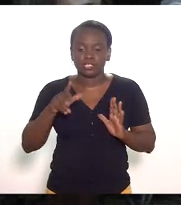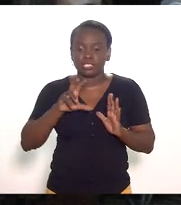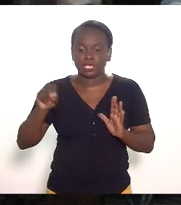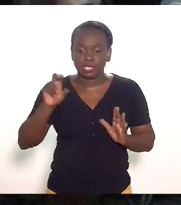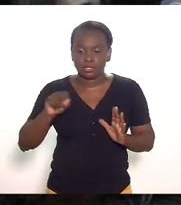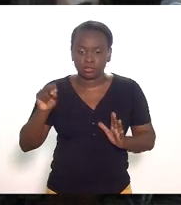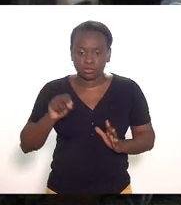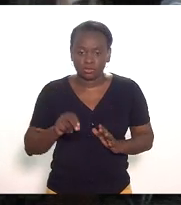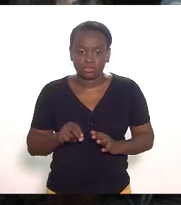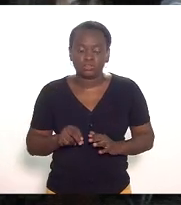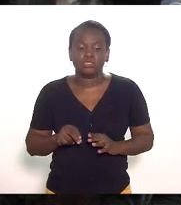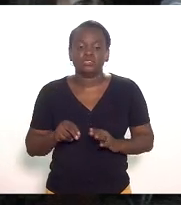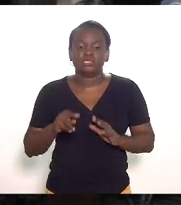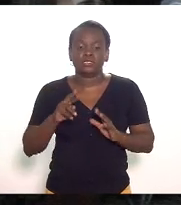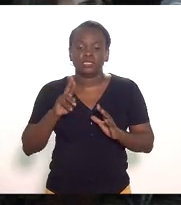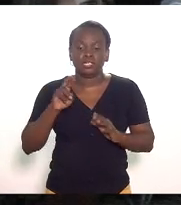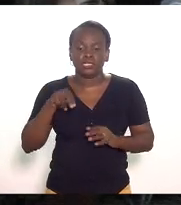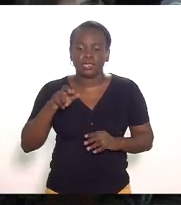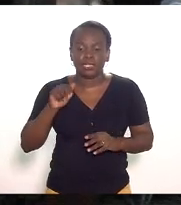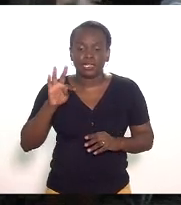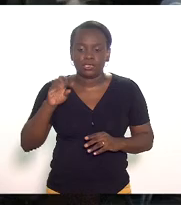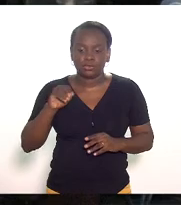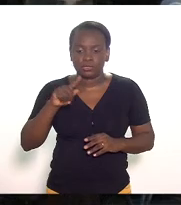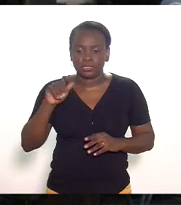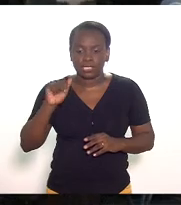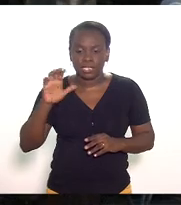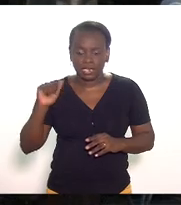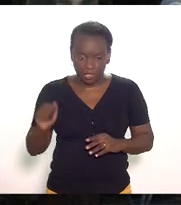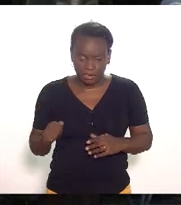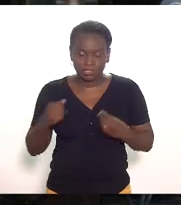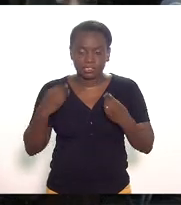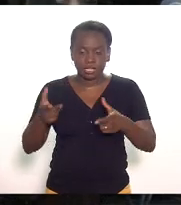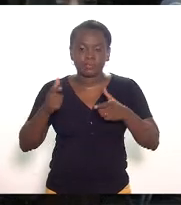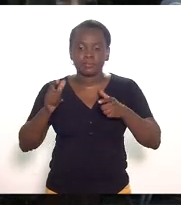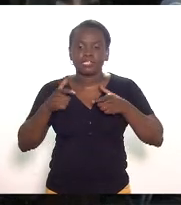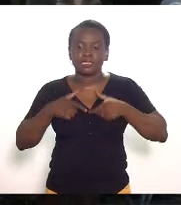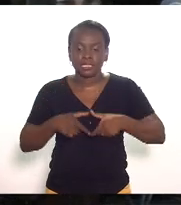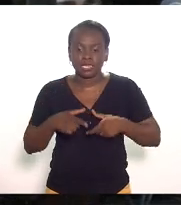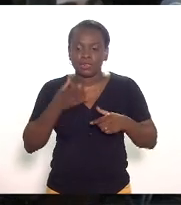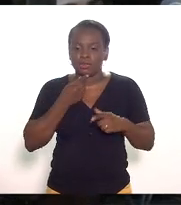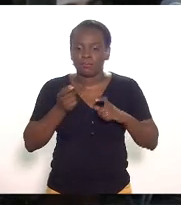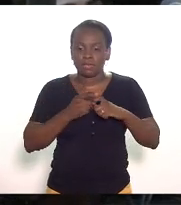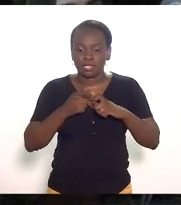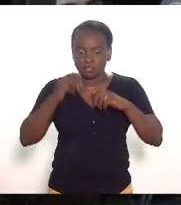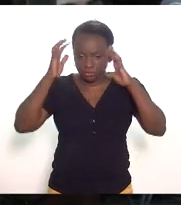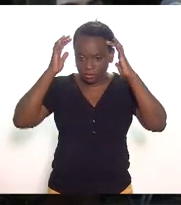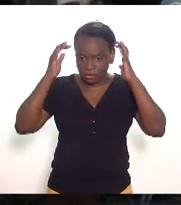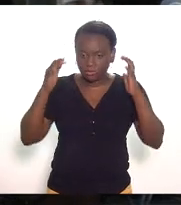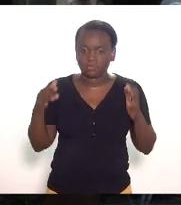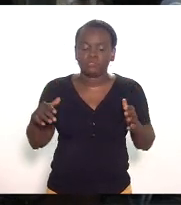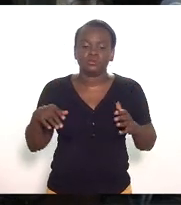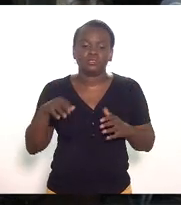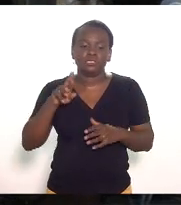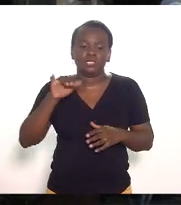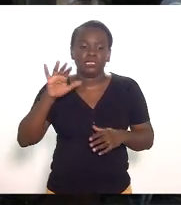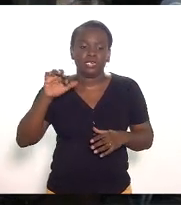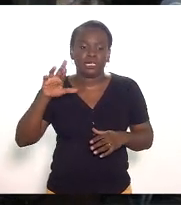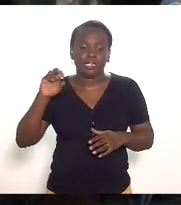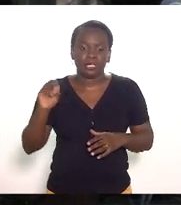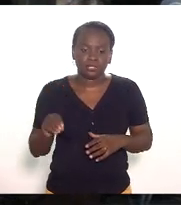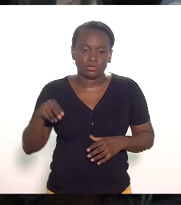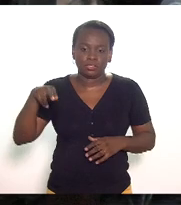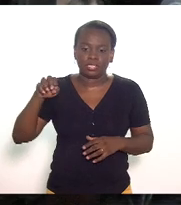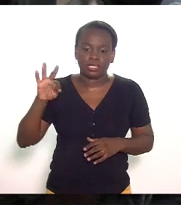500. Deputado Renato Zaca, concedendo medalha ao médico neurologista, Dr. Ricardo